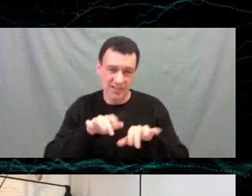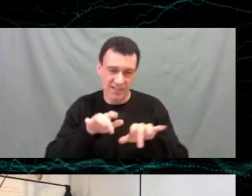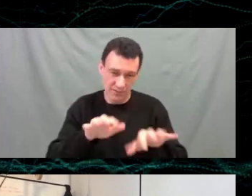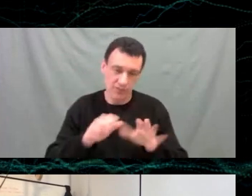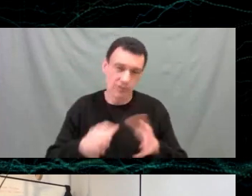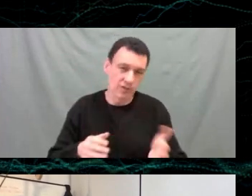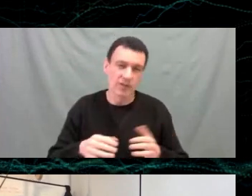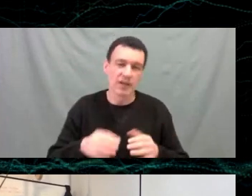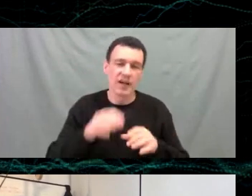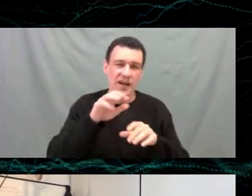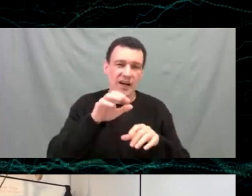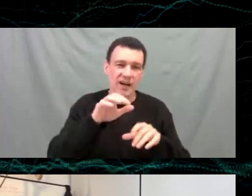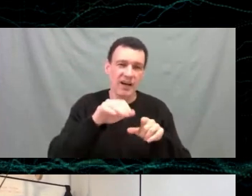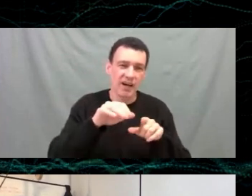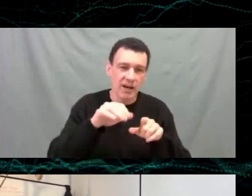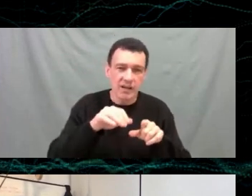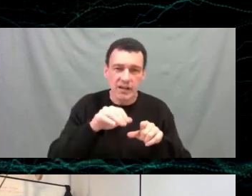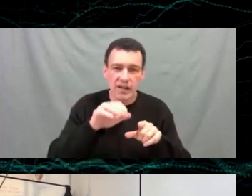env.yaml está aqui.